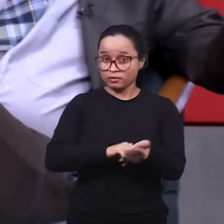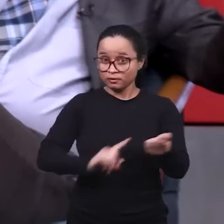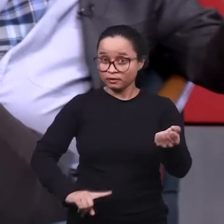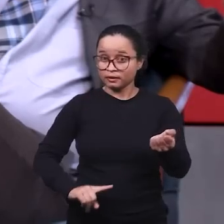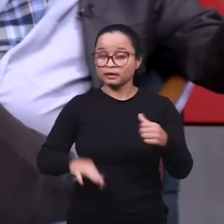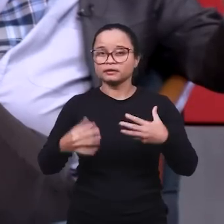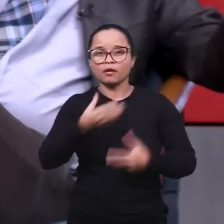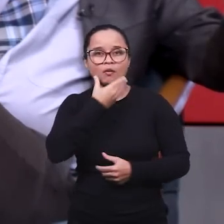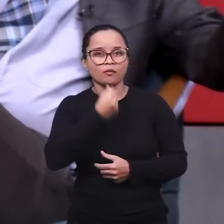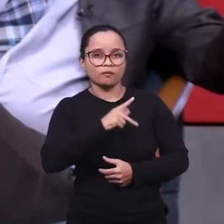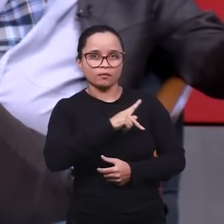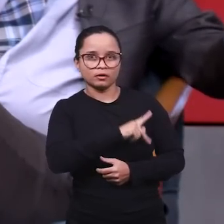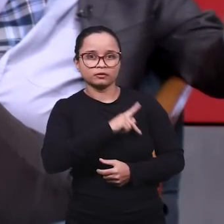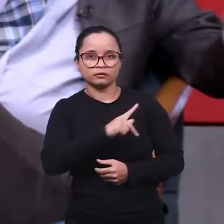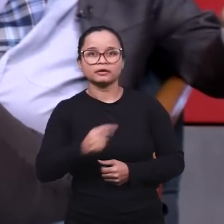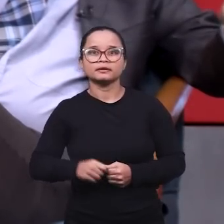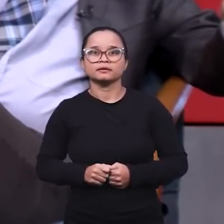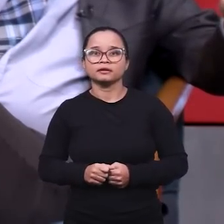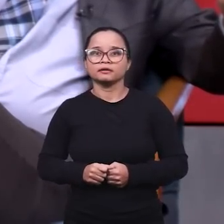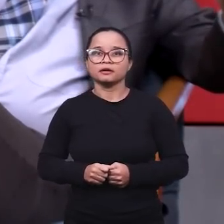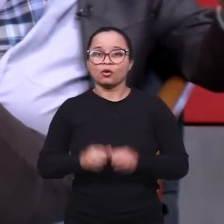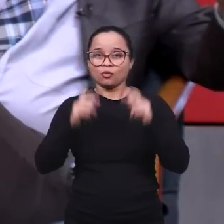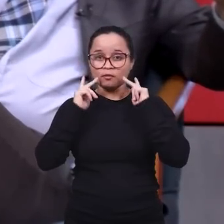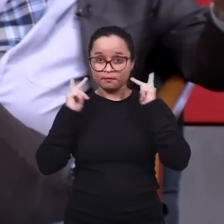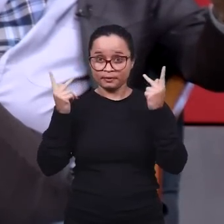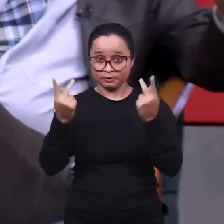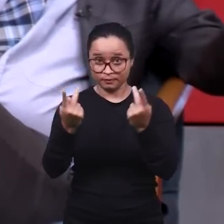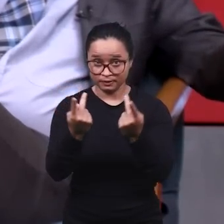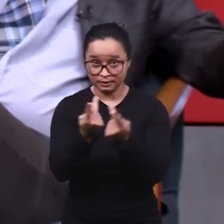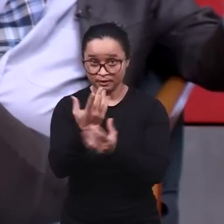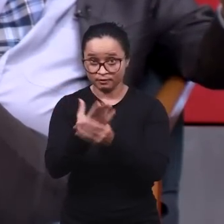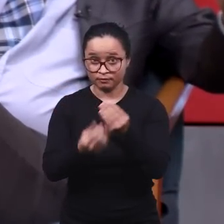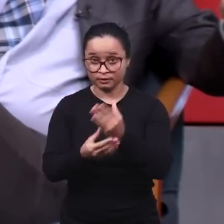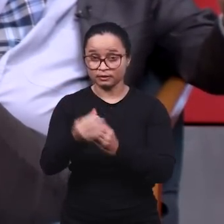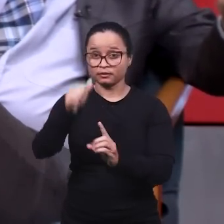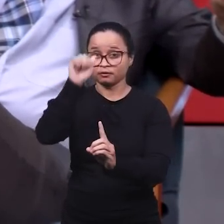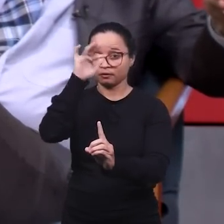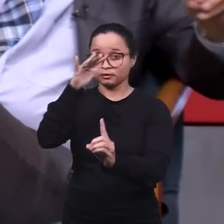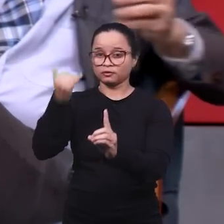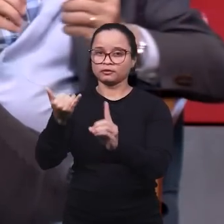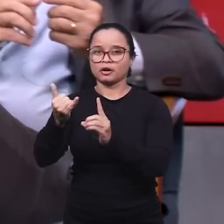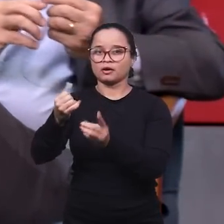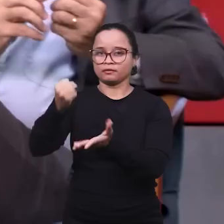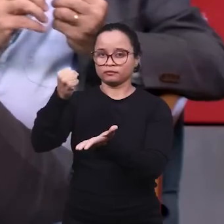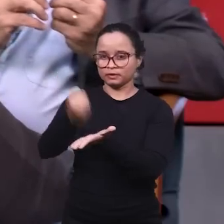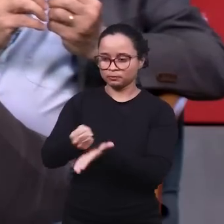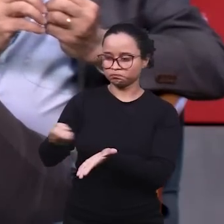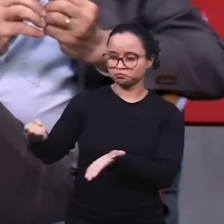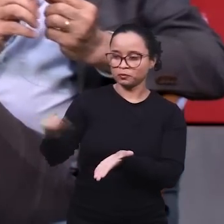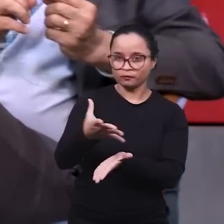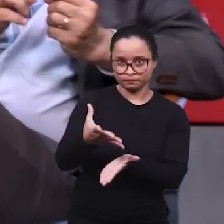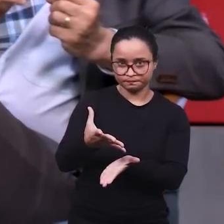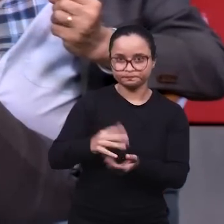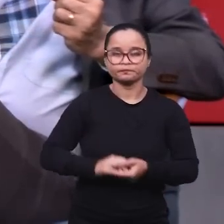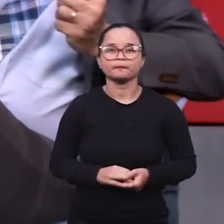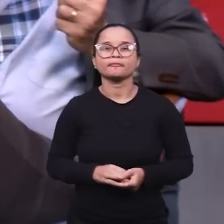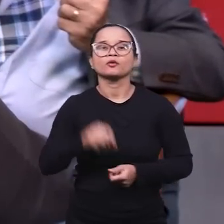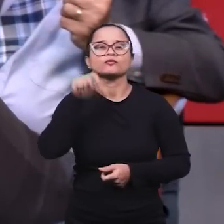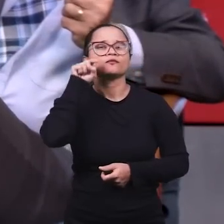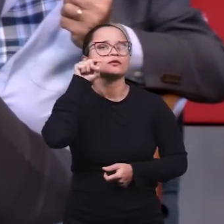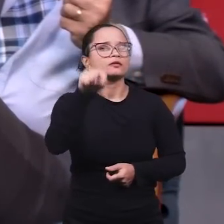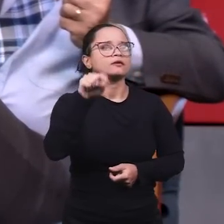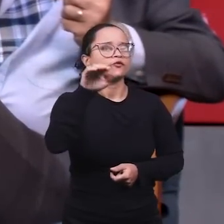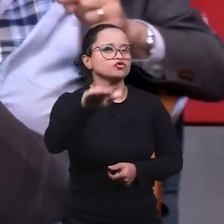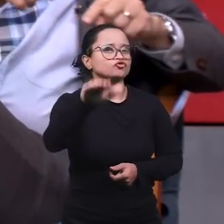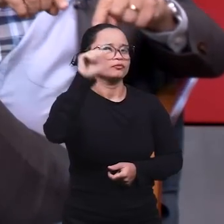diz: imposição de mãos do presbitério, profecia, imposição de mãos do presbitério. Novo pacto. Quando você foi levantado para